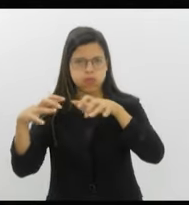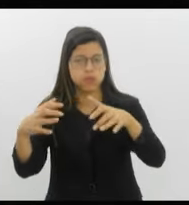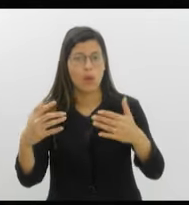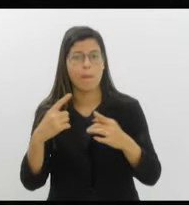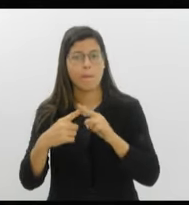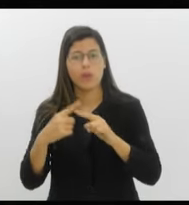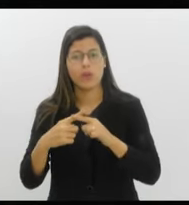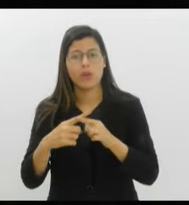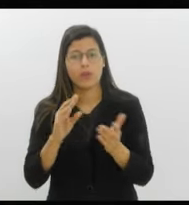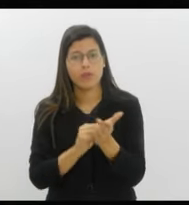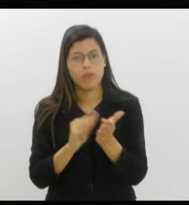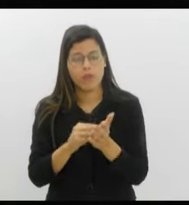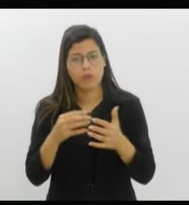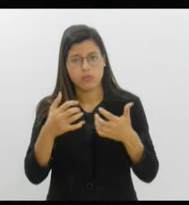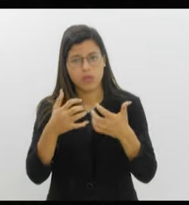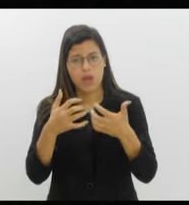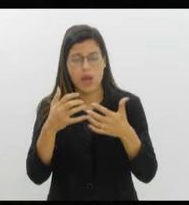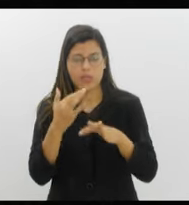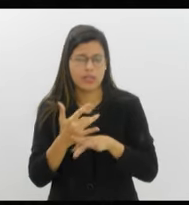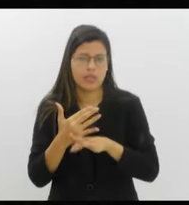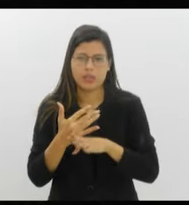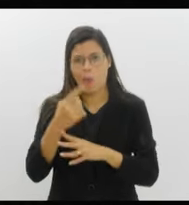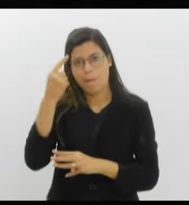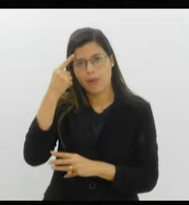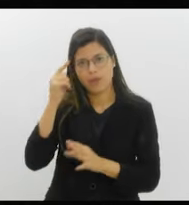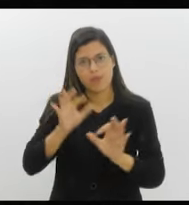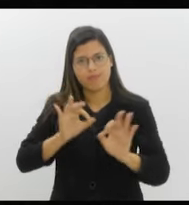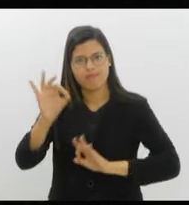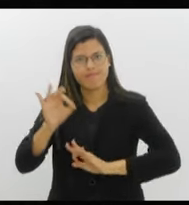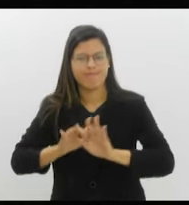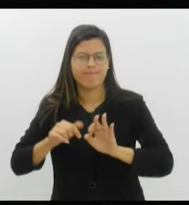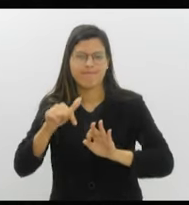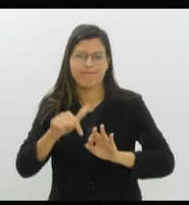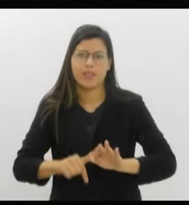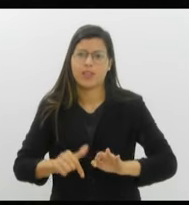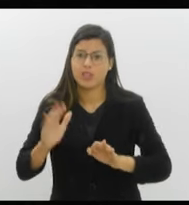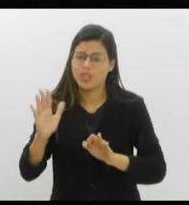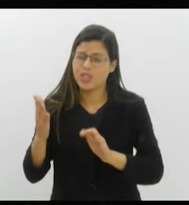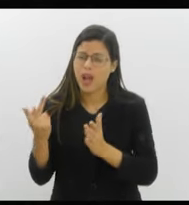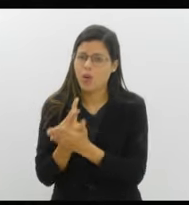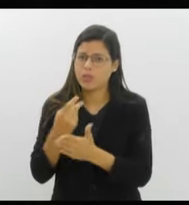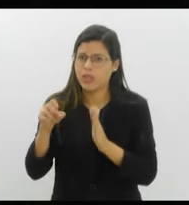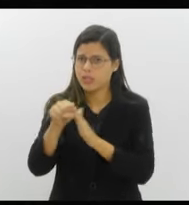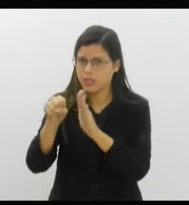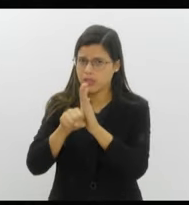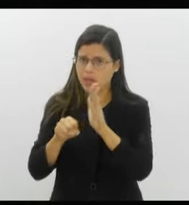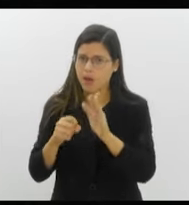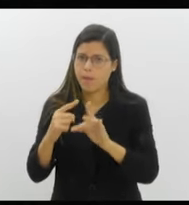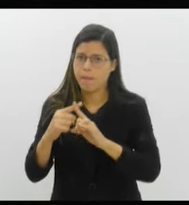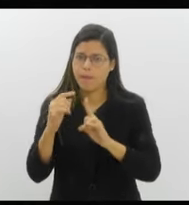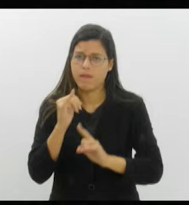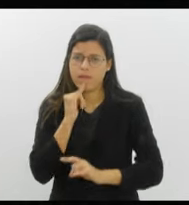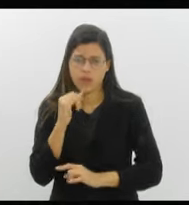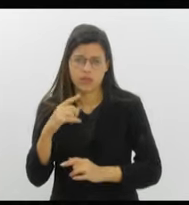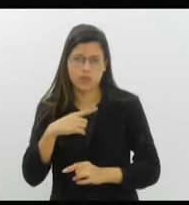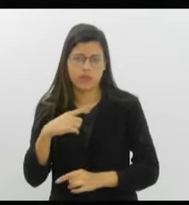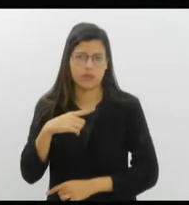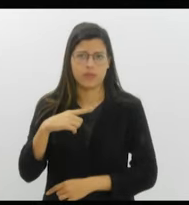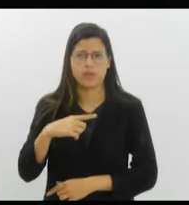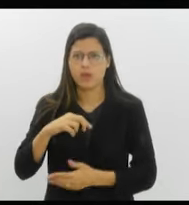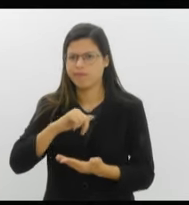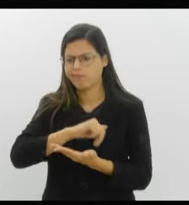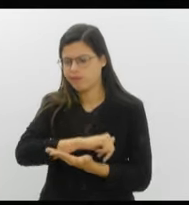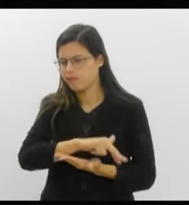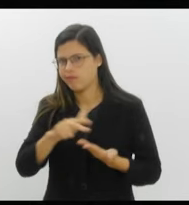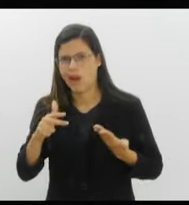para receber esse contingente. Contingente que, na verdade, acontece há séculos. Mas, infelizmente, tivemos uma série de